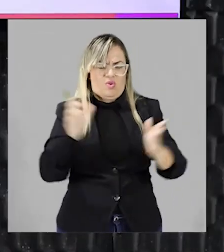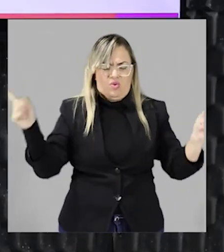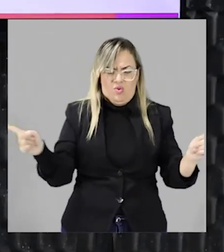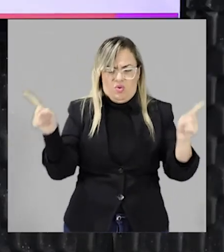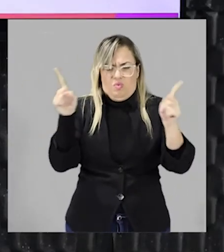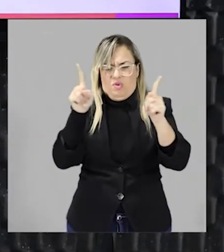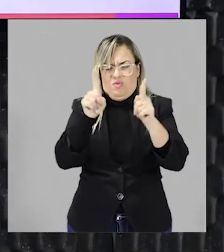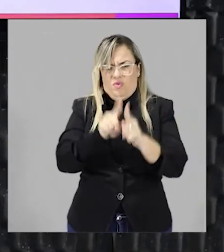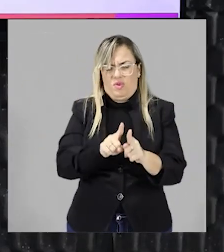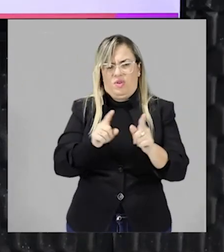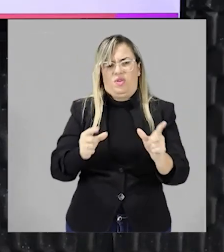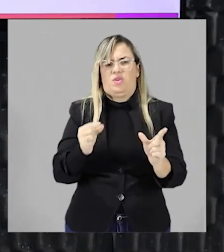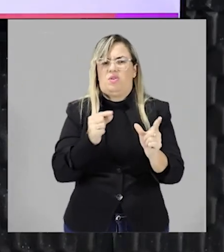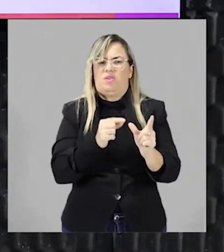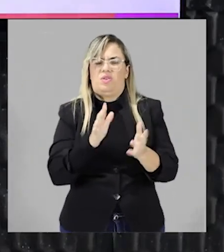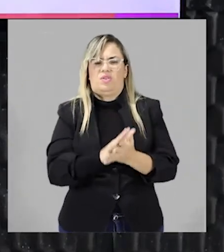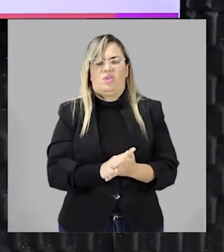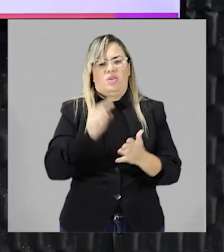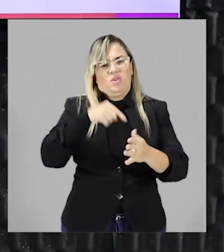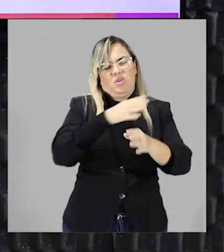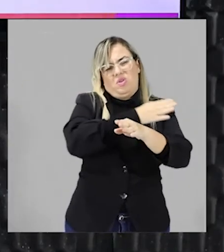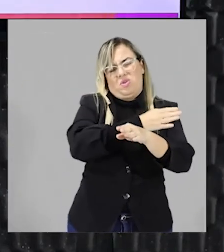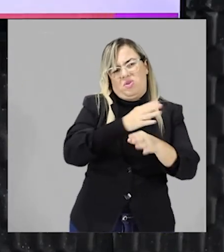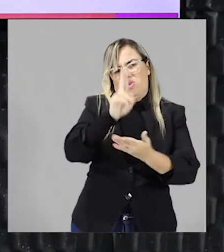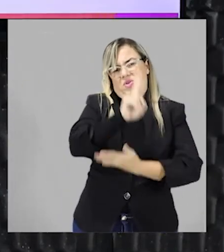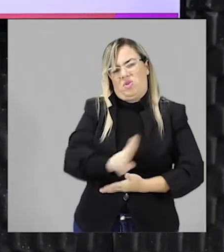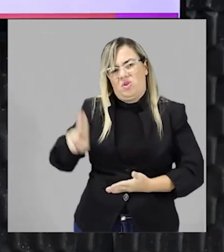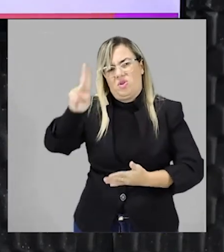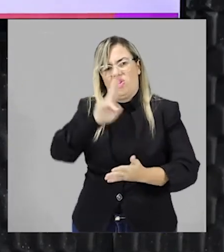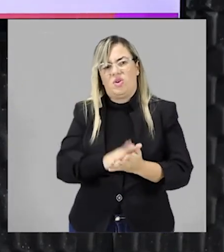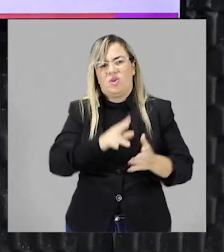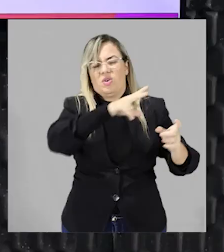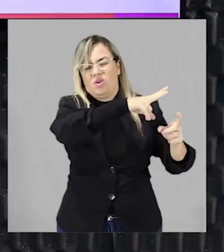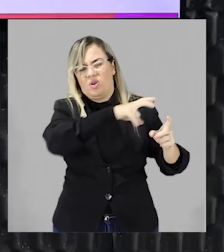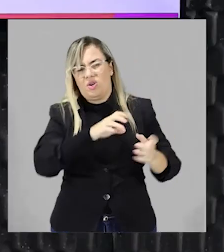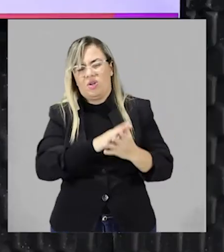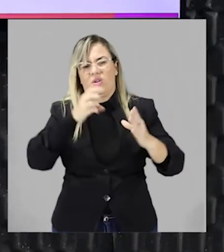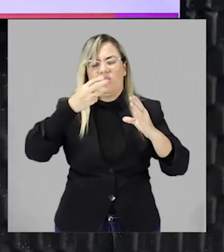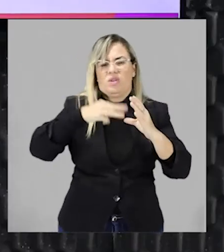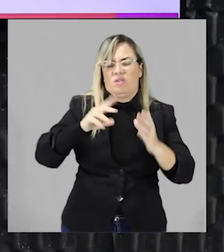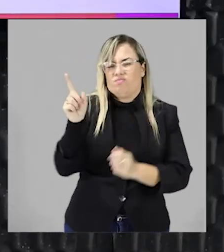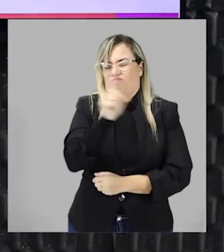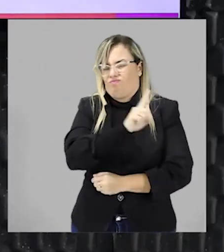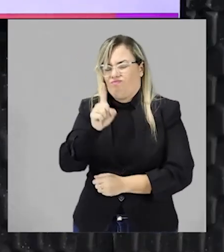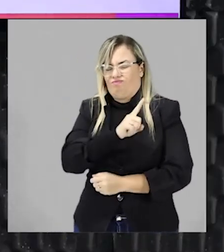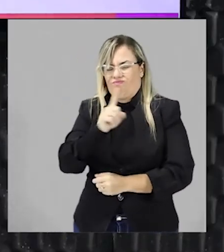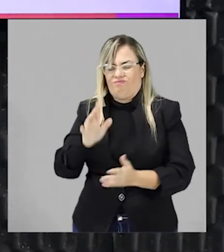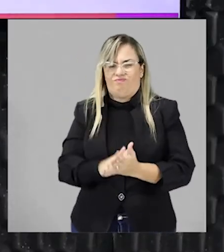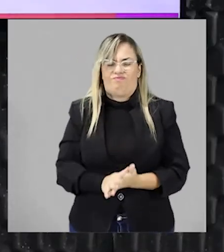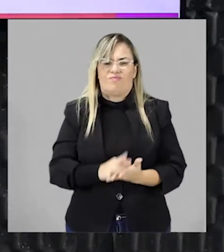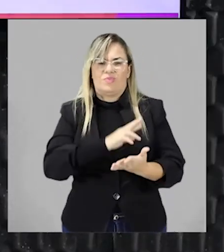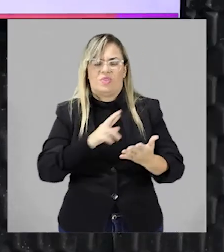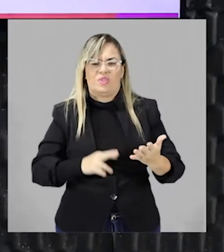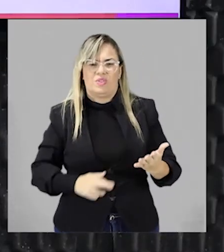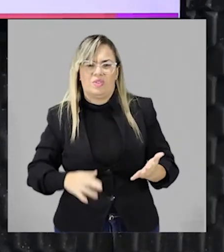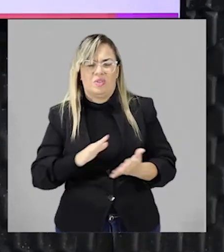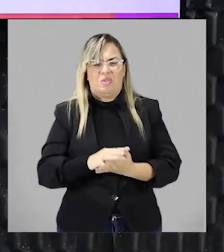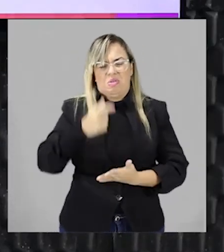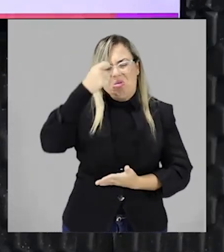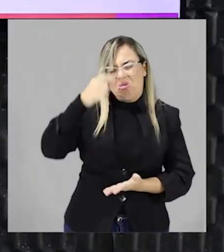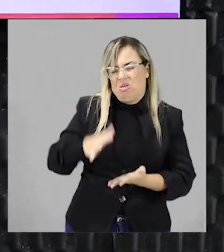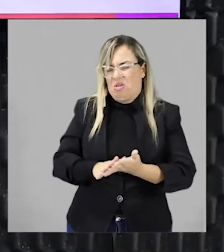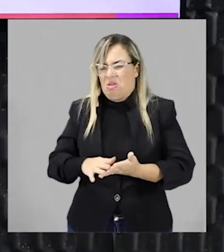vocês costumam utilizar nos aplicativos de mensagem. Não é o local para ficar colocando clichês,